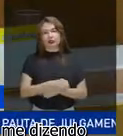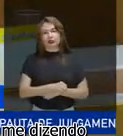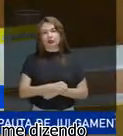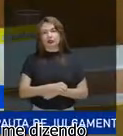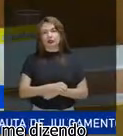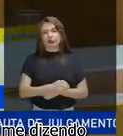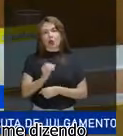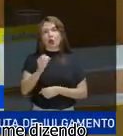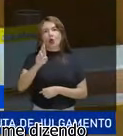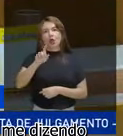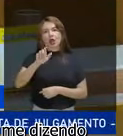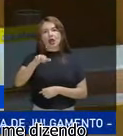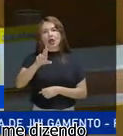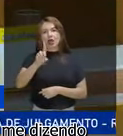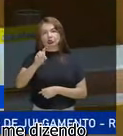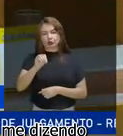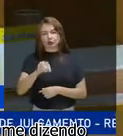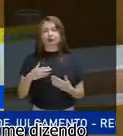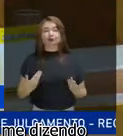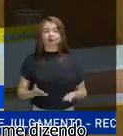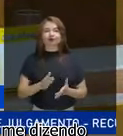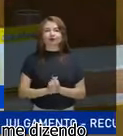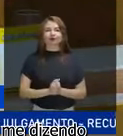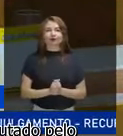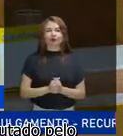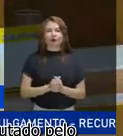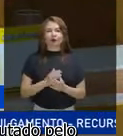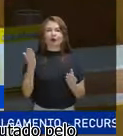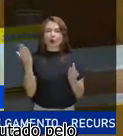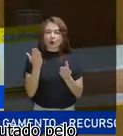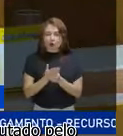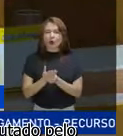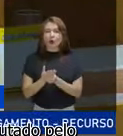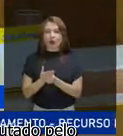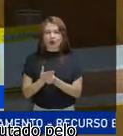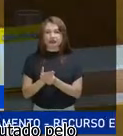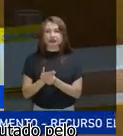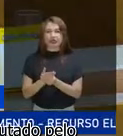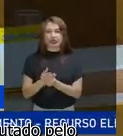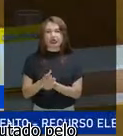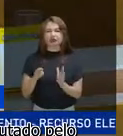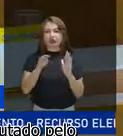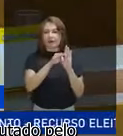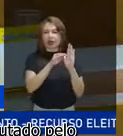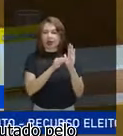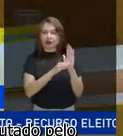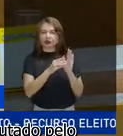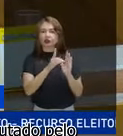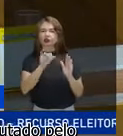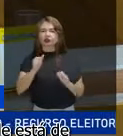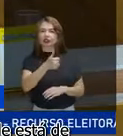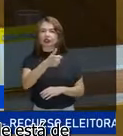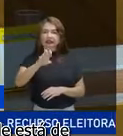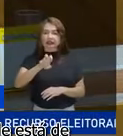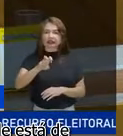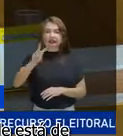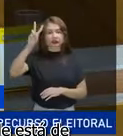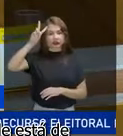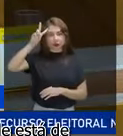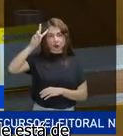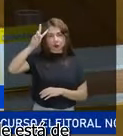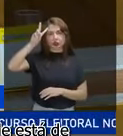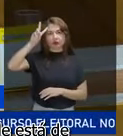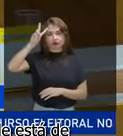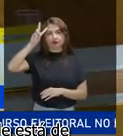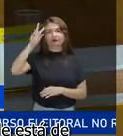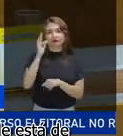Paulo Madeira. Ele está me dizendo exatamente isso, que na verdade o processo estava pautado pelo que ele recebeu para o dia 15, que é segunda-feira.